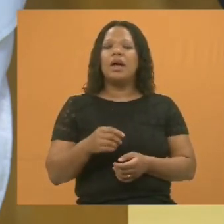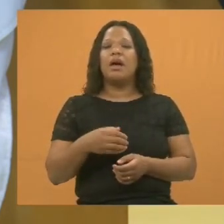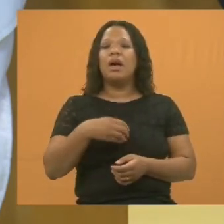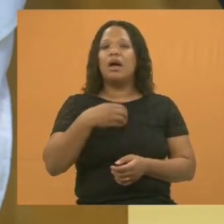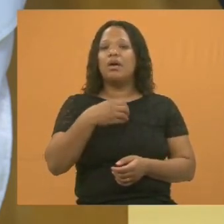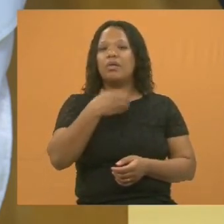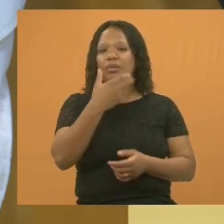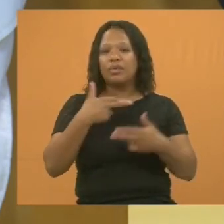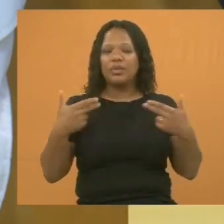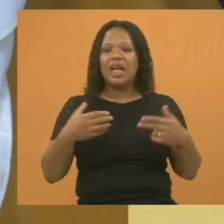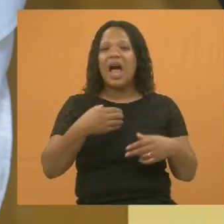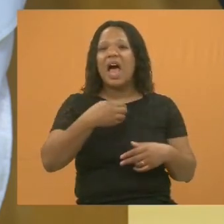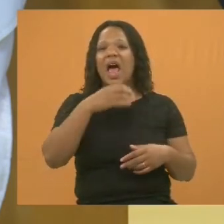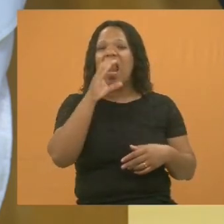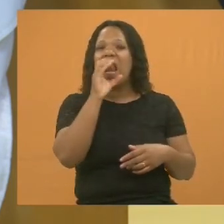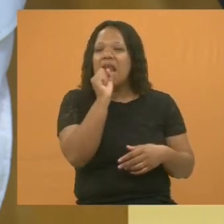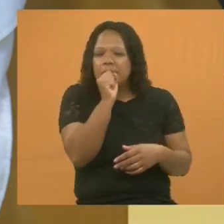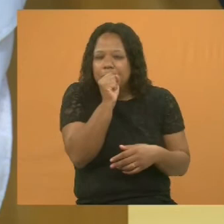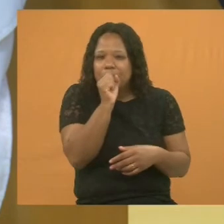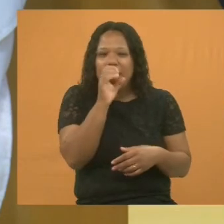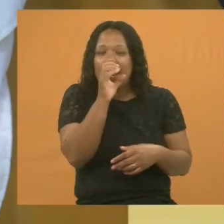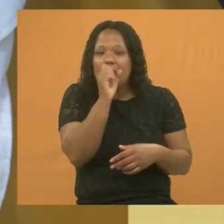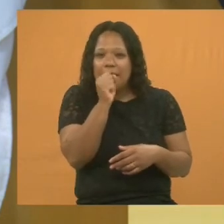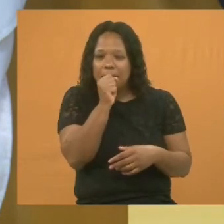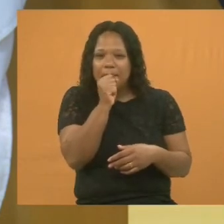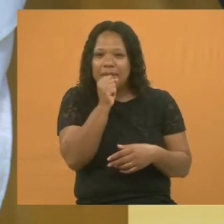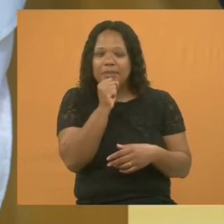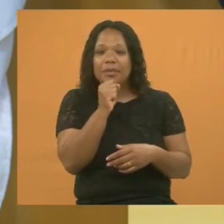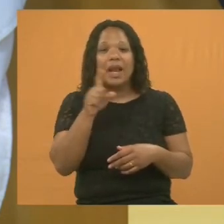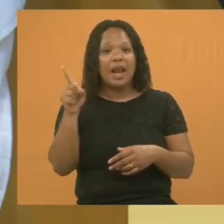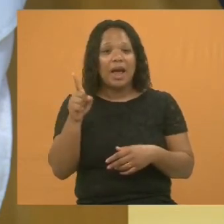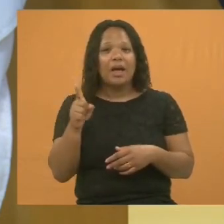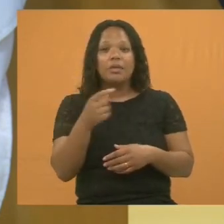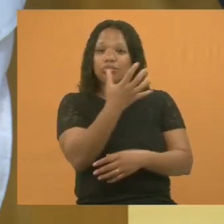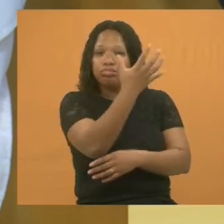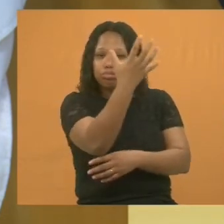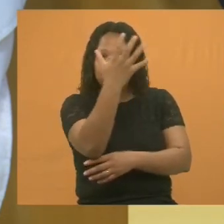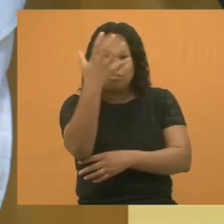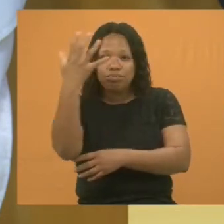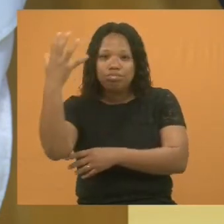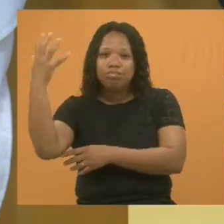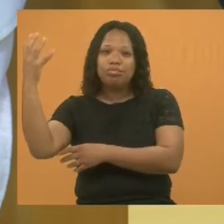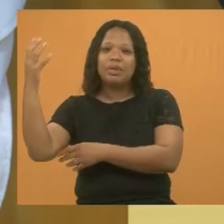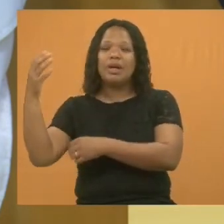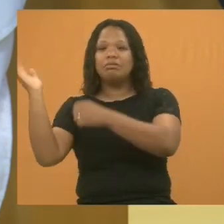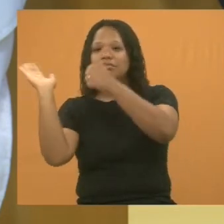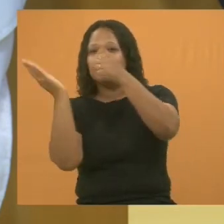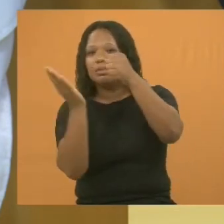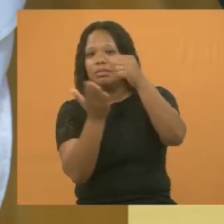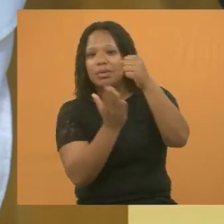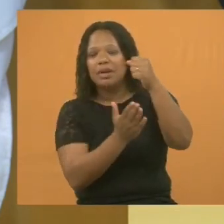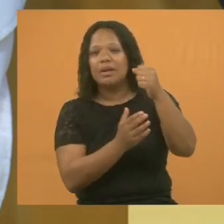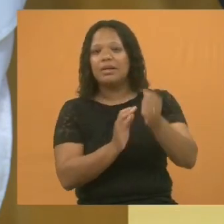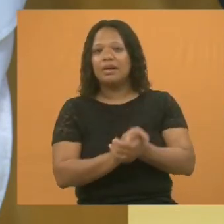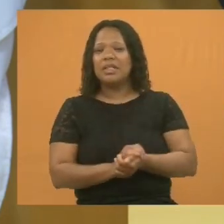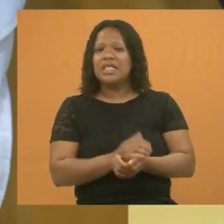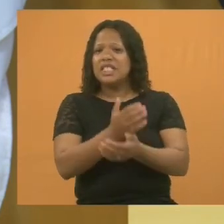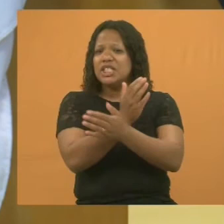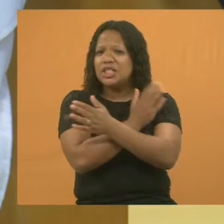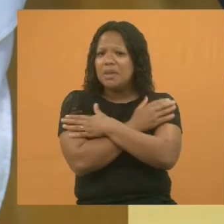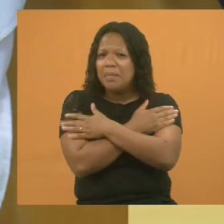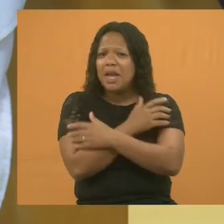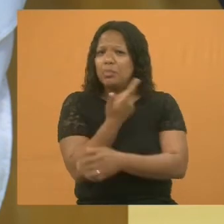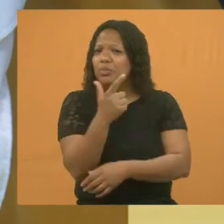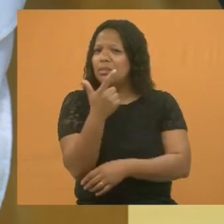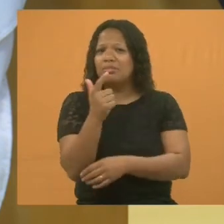O limão que a gente usa em qualquer aperitivo nosso aqui, vem de Marapuama. Então, lá não tem problema de desemprego. Lá a